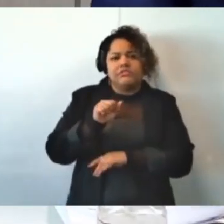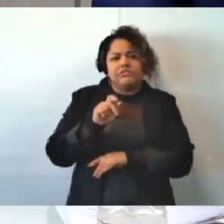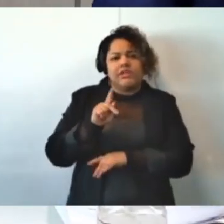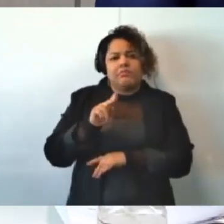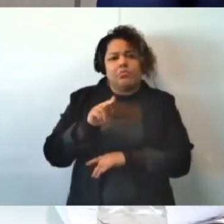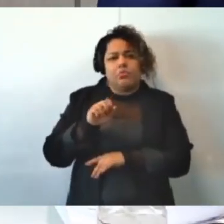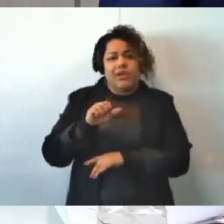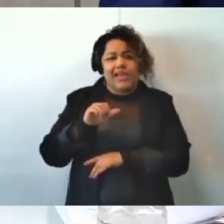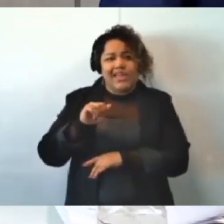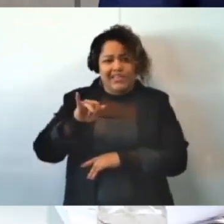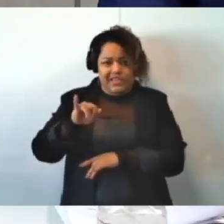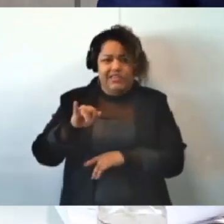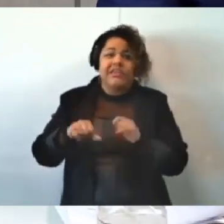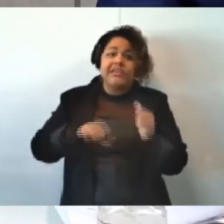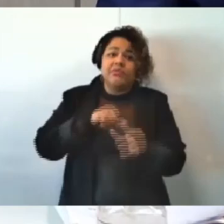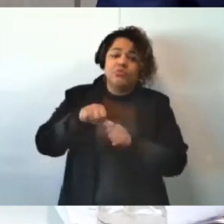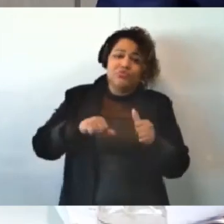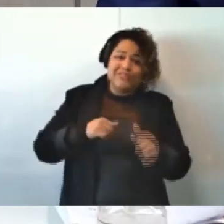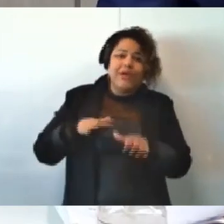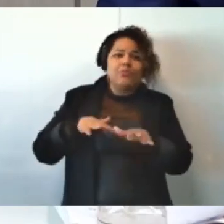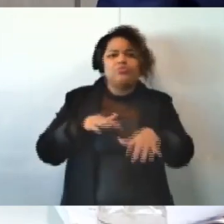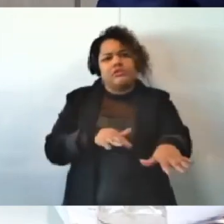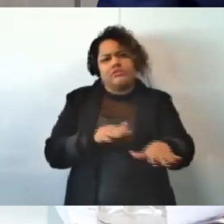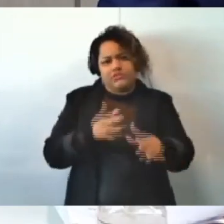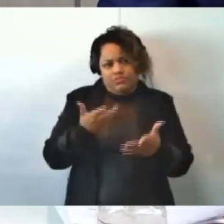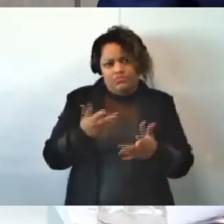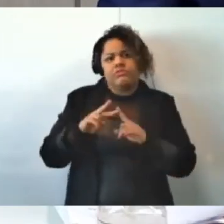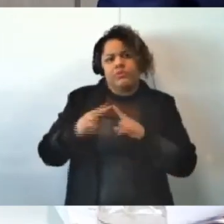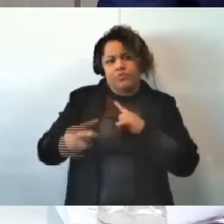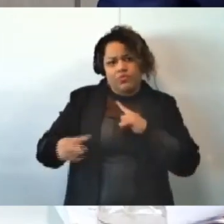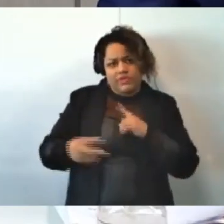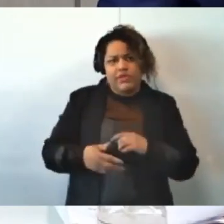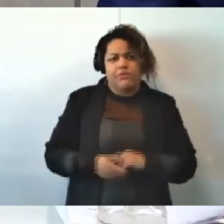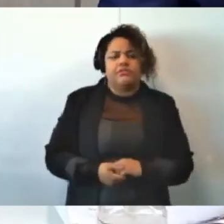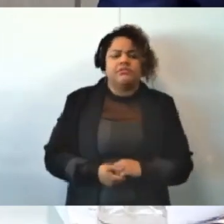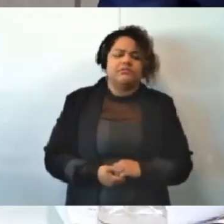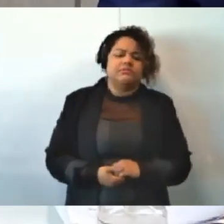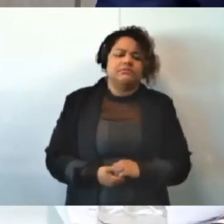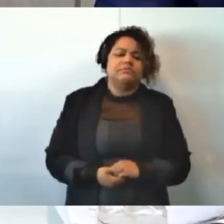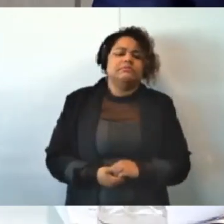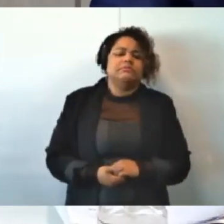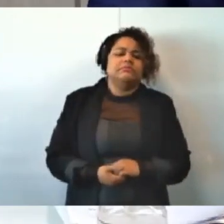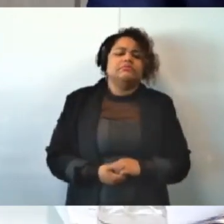uns 20 dias mais ou menos, não é isso? Que vocês procuraram, né, o nosso gabinete.